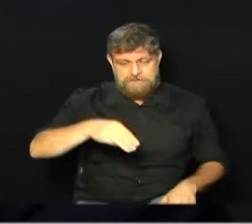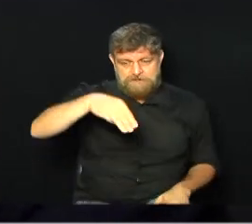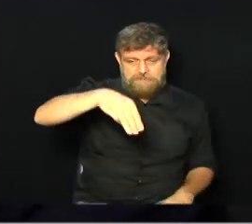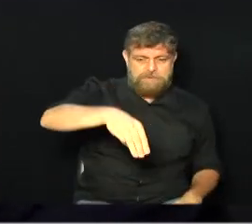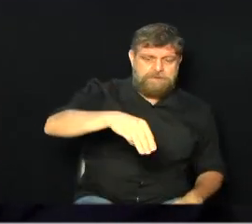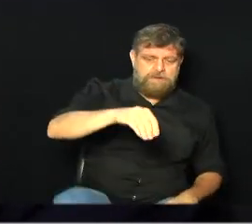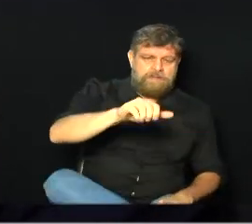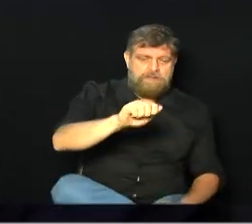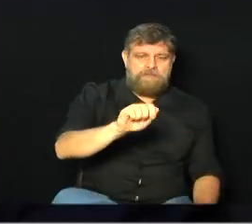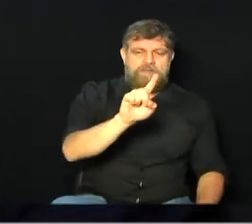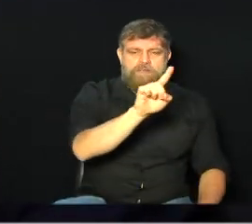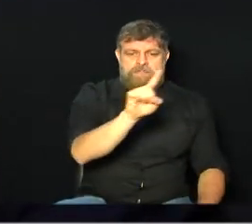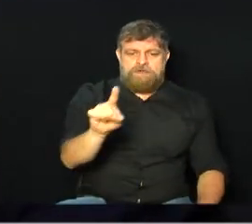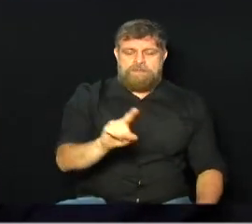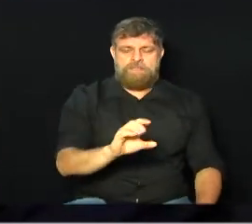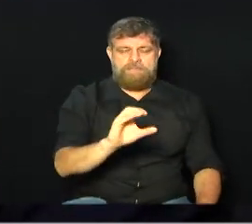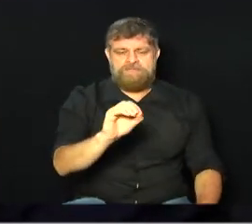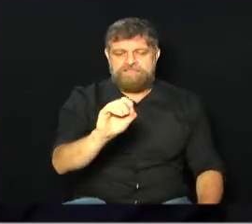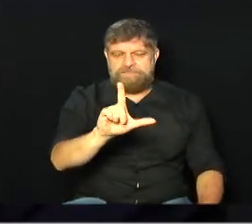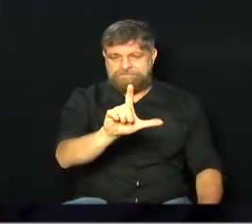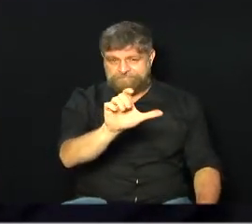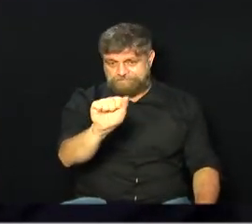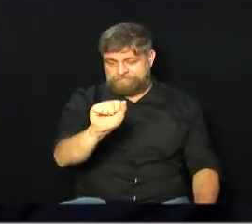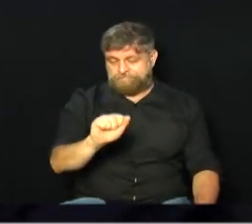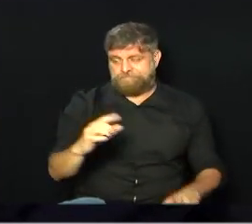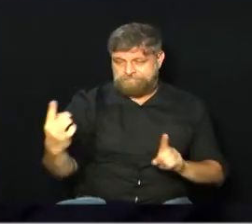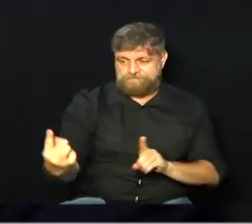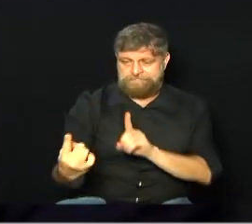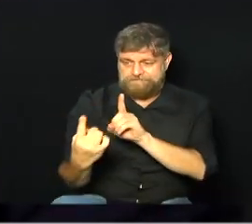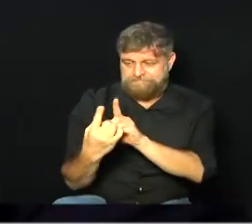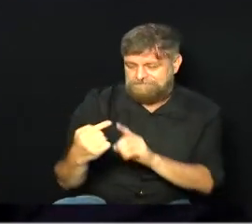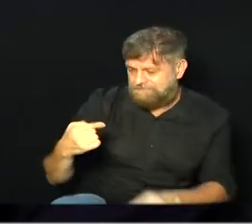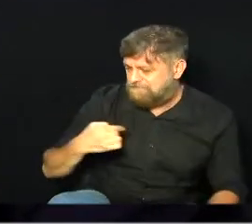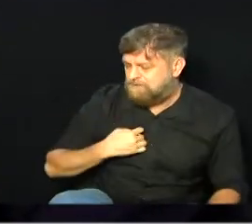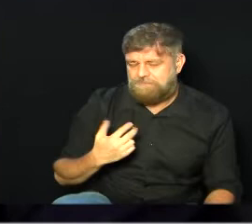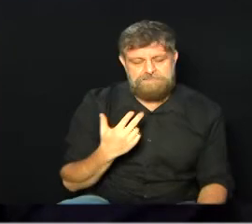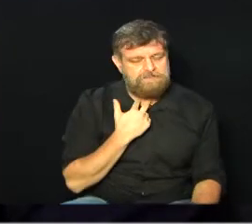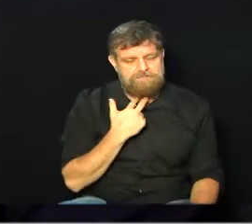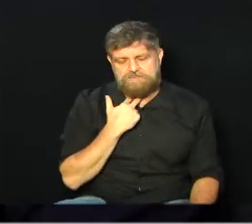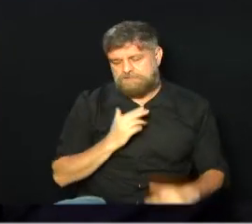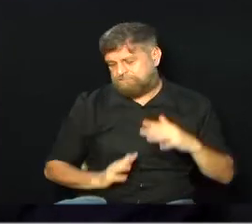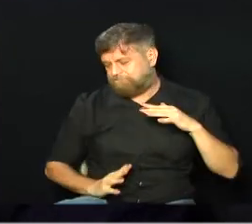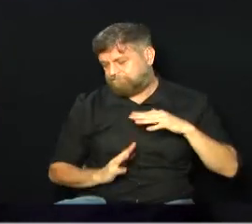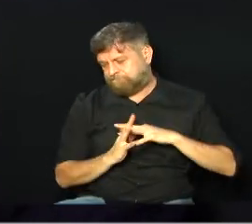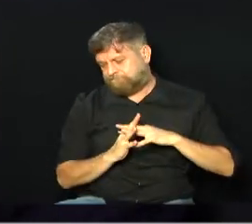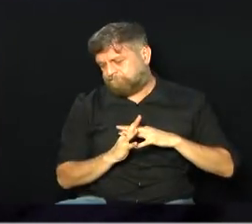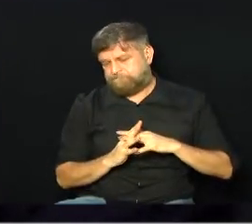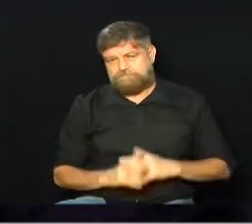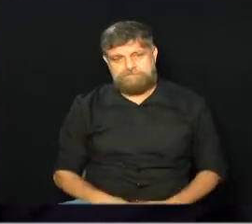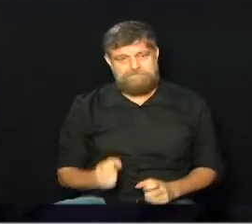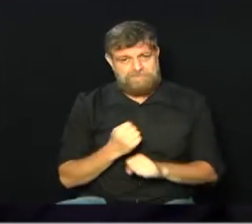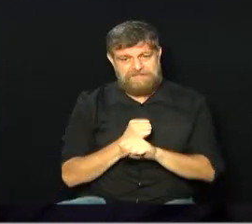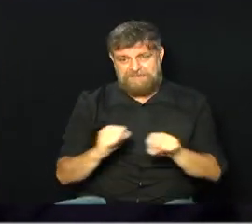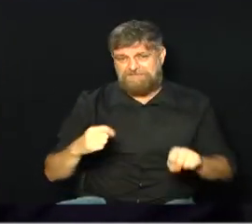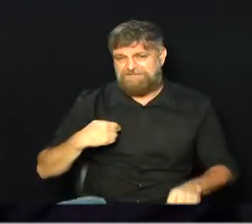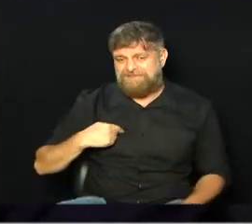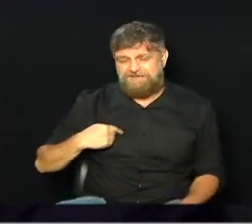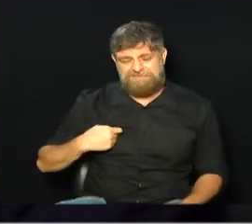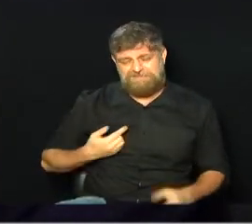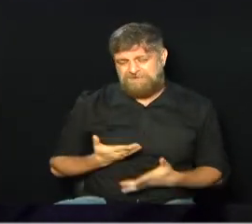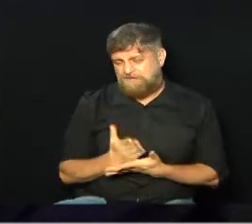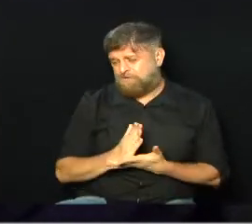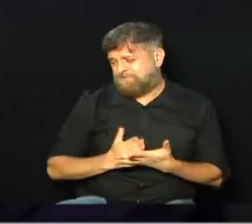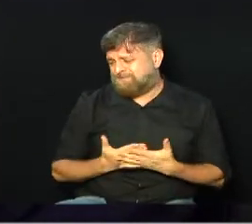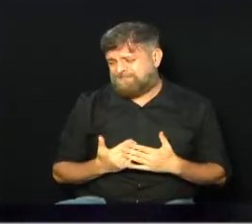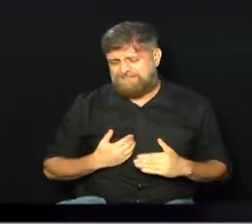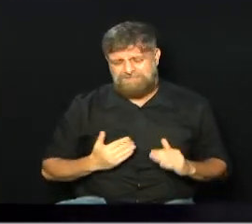aí na ponte também. Eu cheguei para ele e falei, professor, não está dando. Não está dando, não quero te atrapalhar, vou para casa de